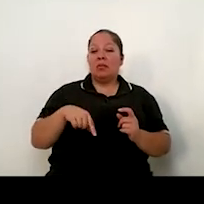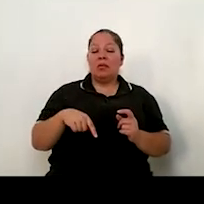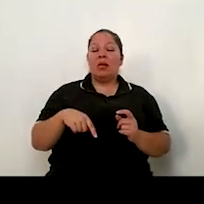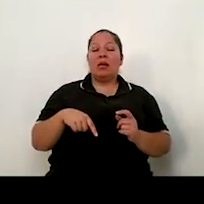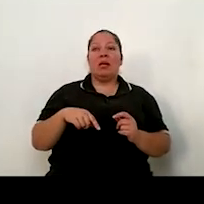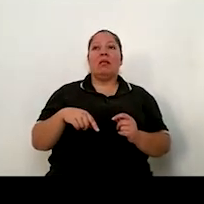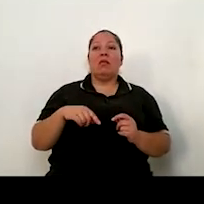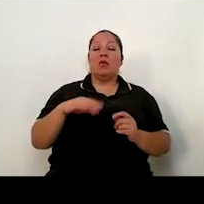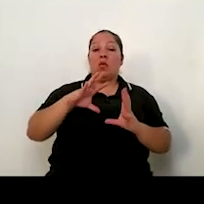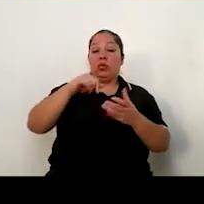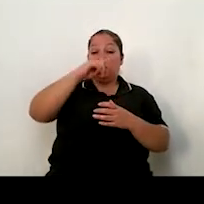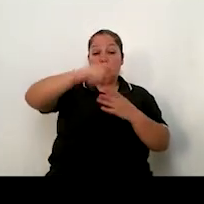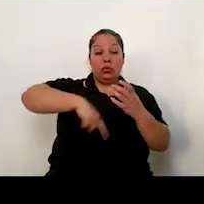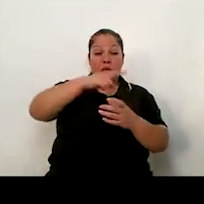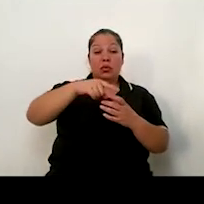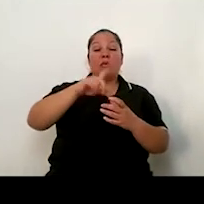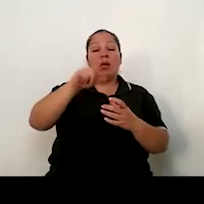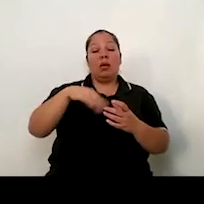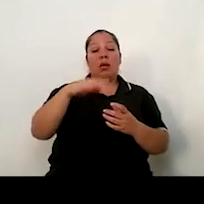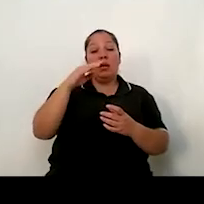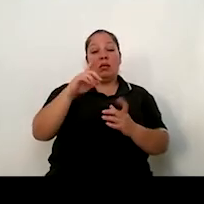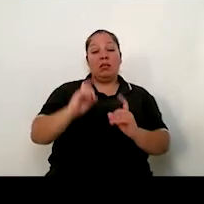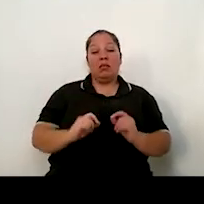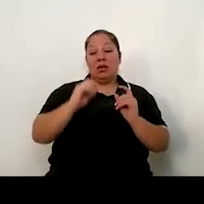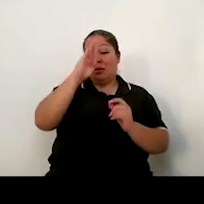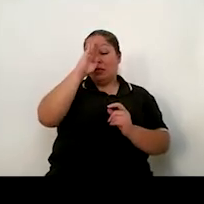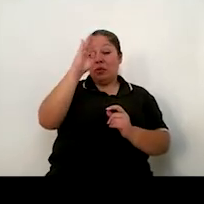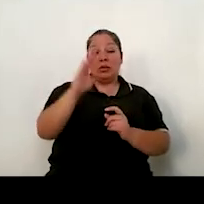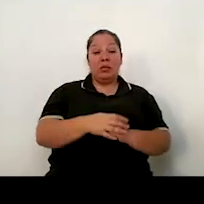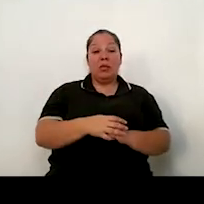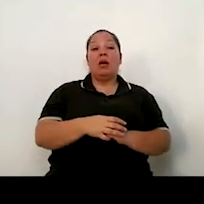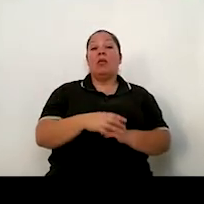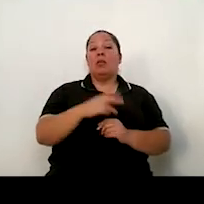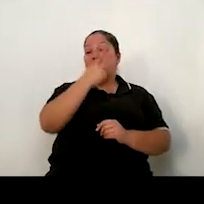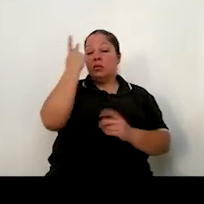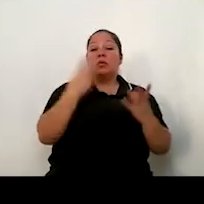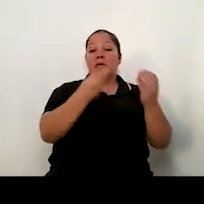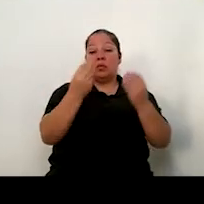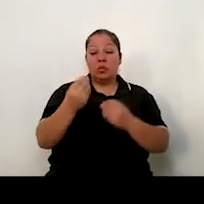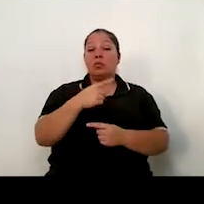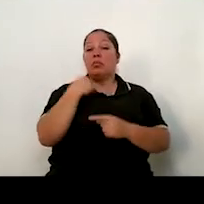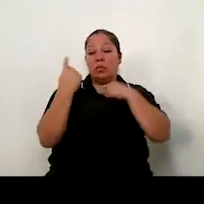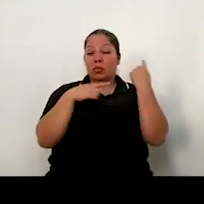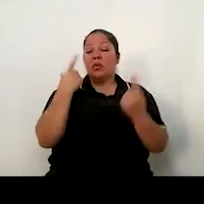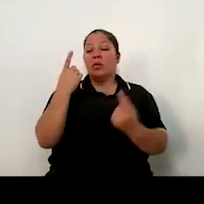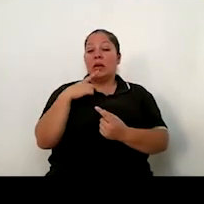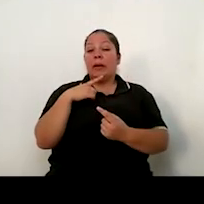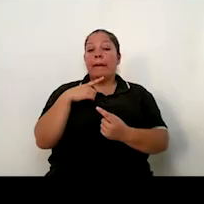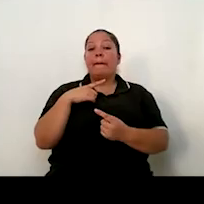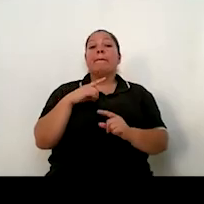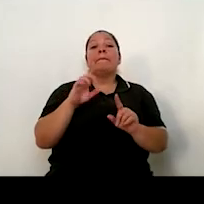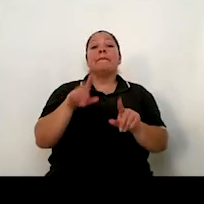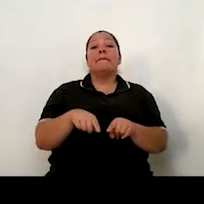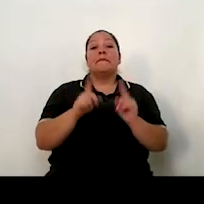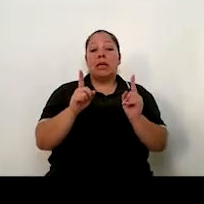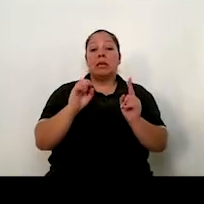apesar disso, a doença apresenta uma das maiores taxas de cura quando diagnosticada precocemente. Então, nesse